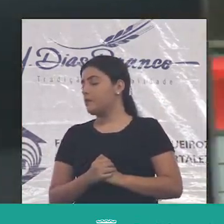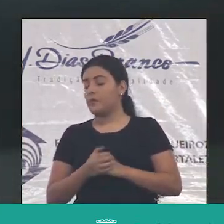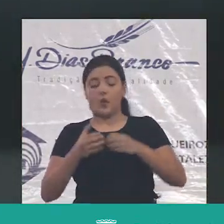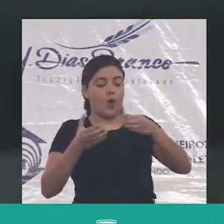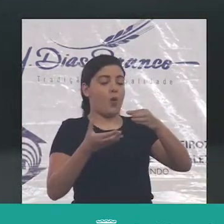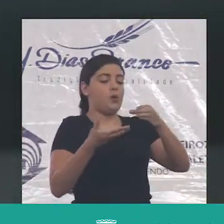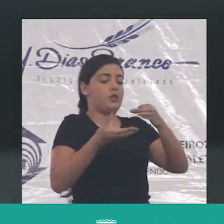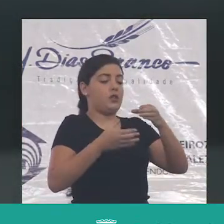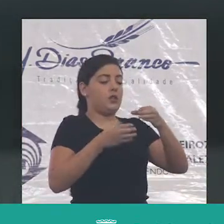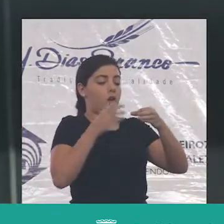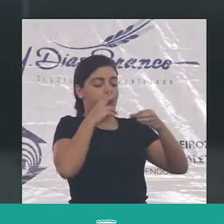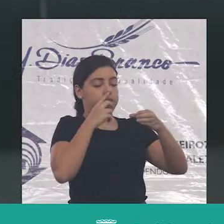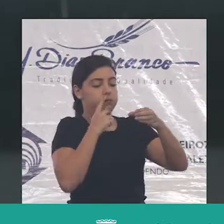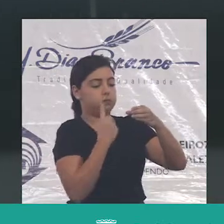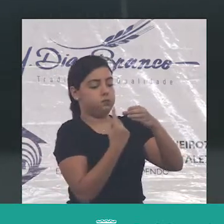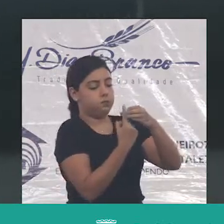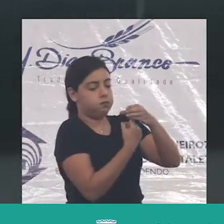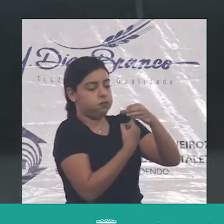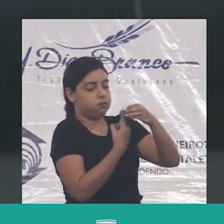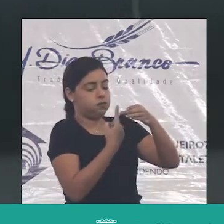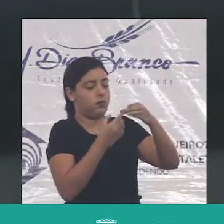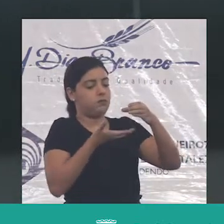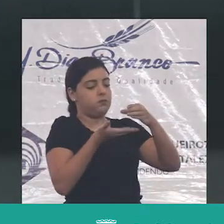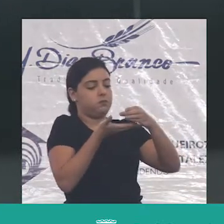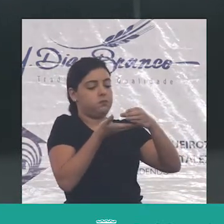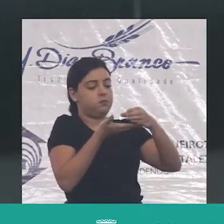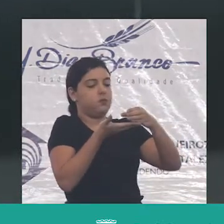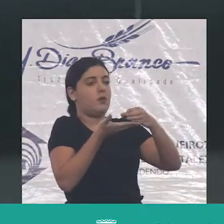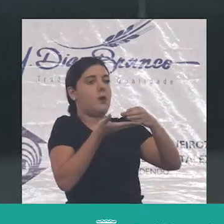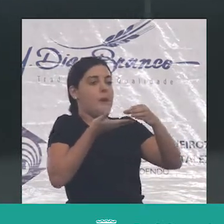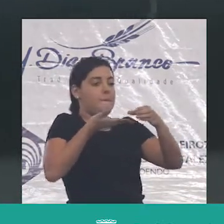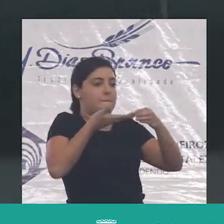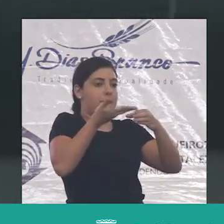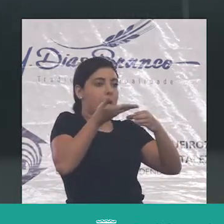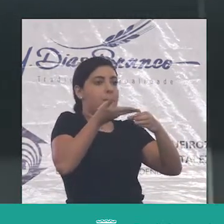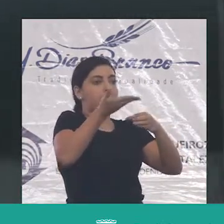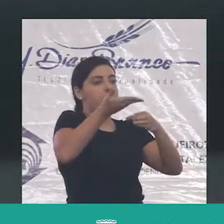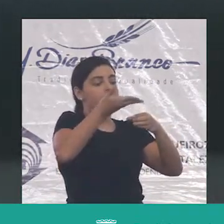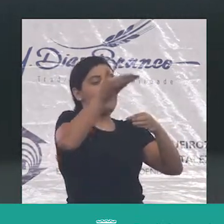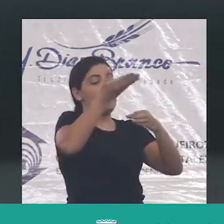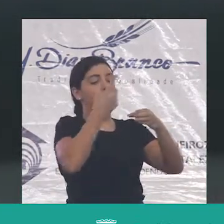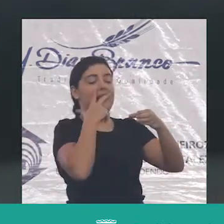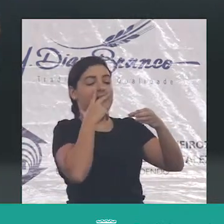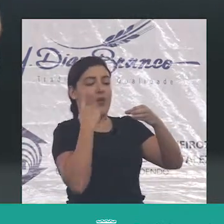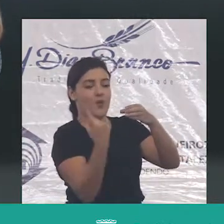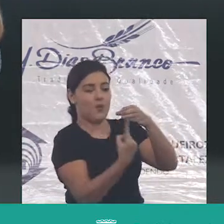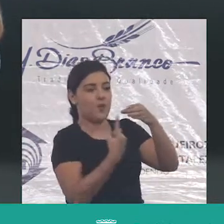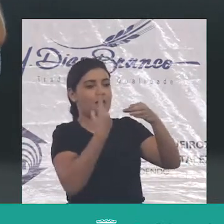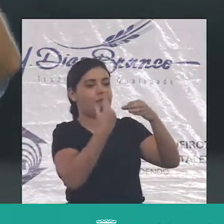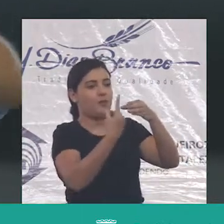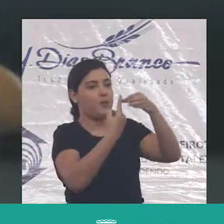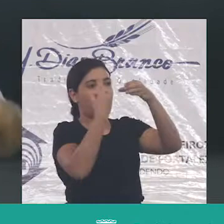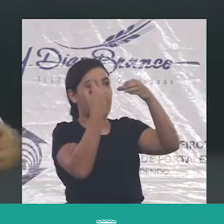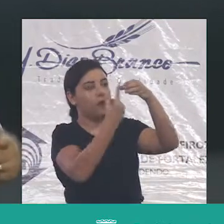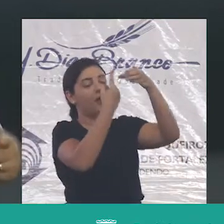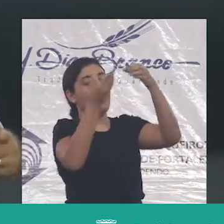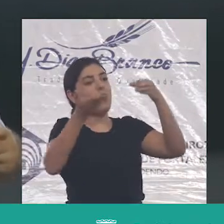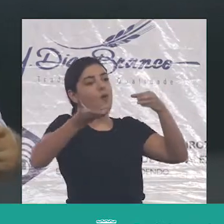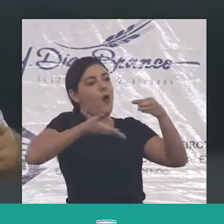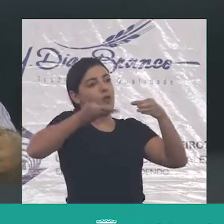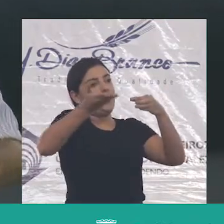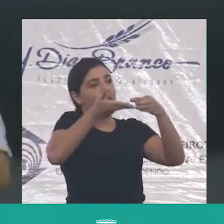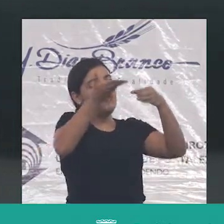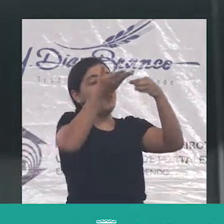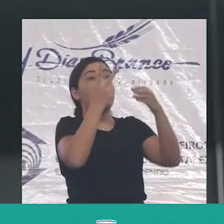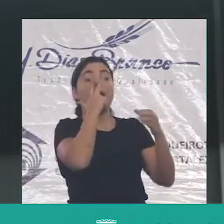cilindro, como o cilindro é redondo, a secção transversal vai do começo ao final sendo círculos, redondinhos também, iguais à base.